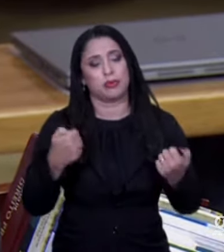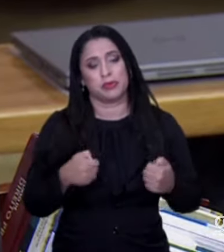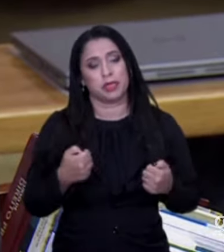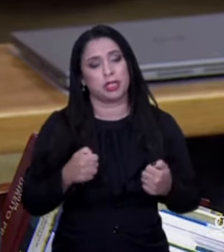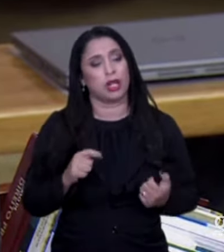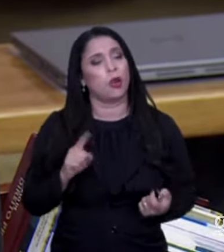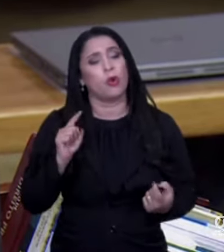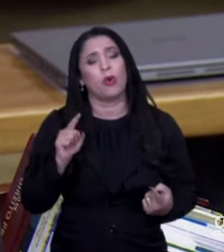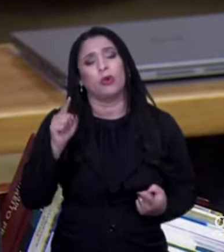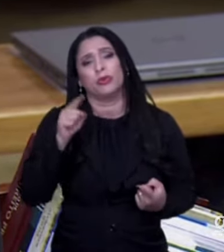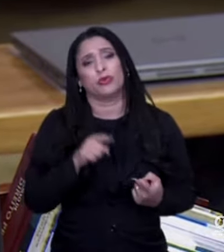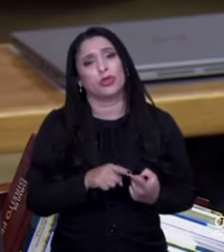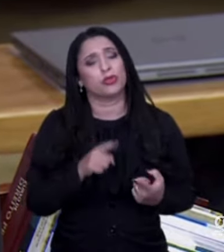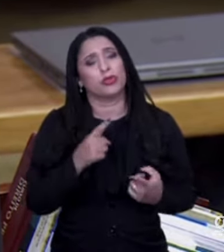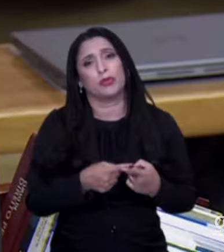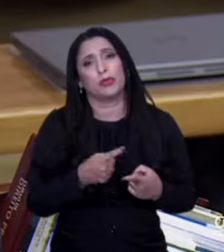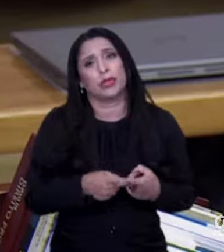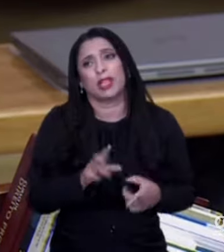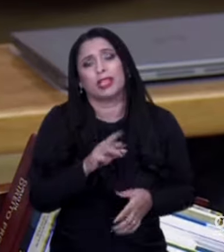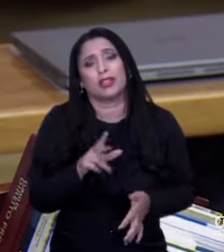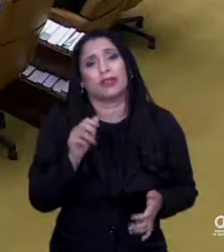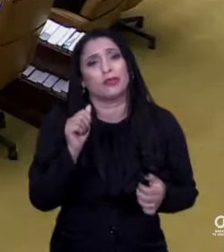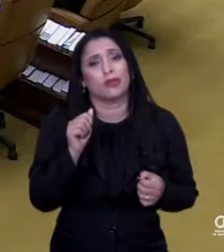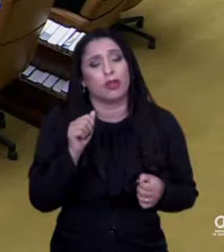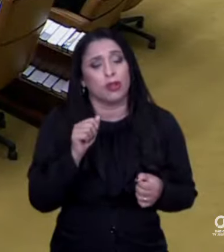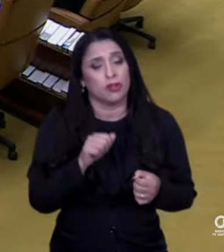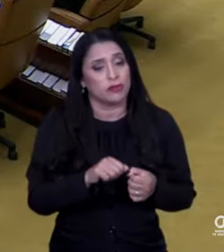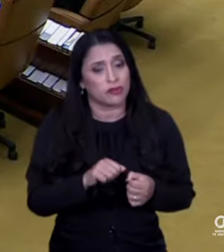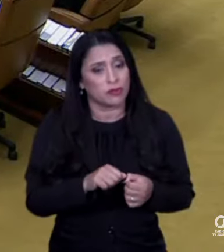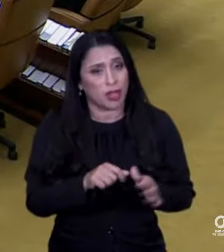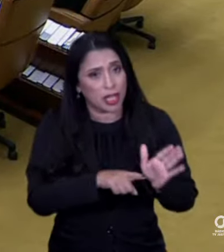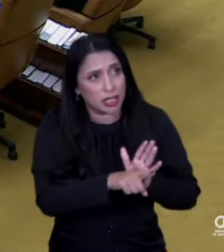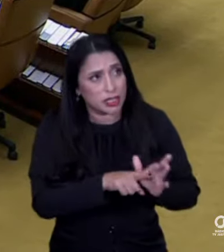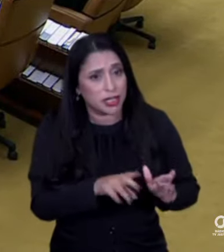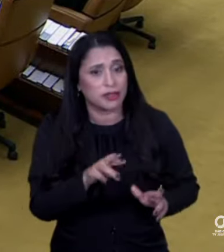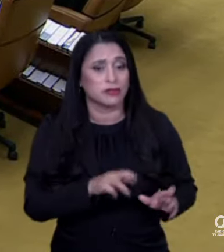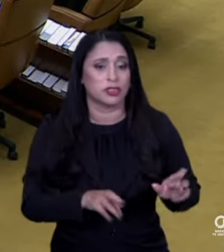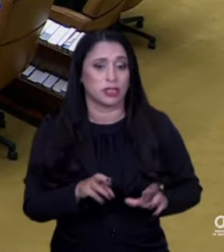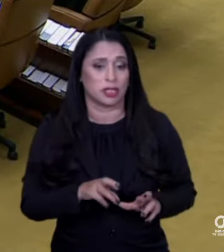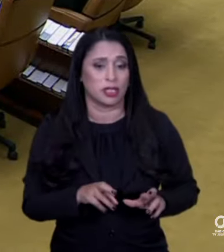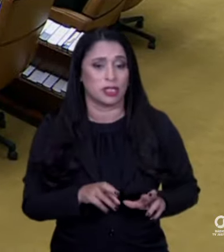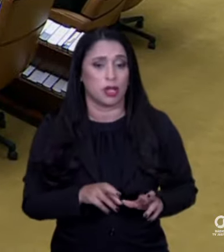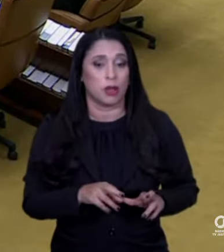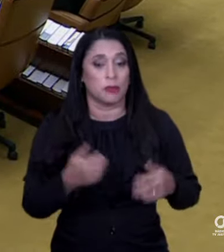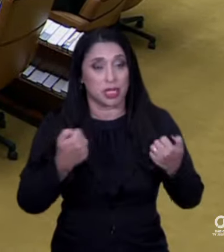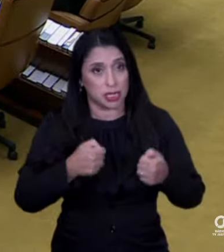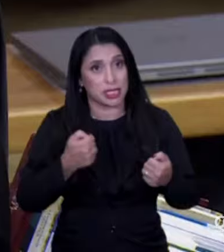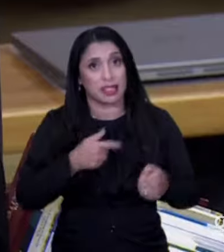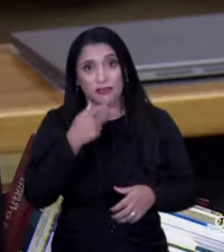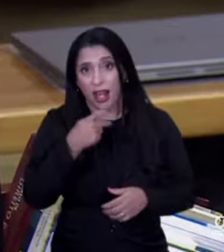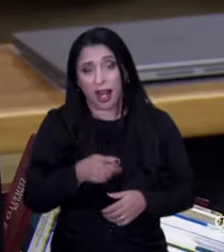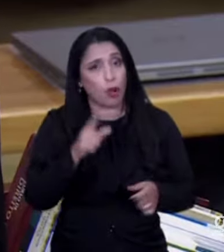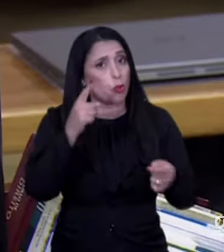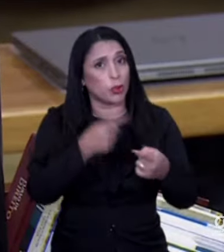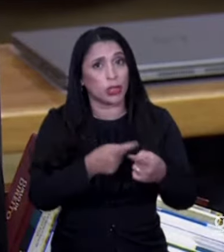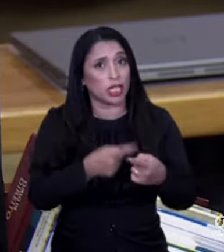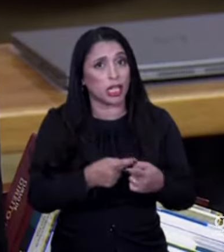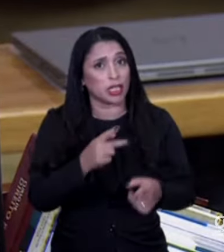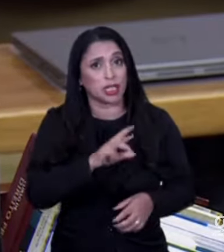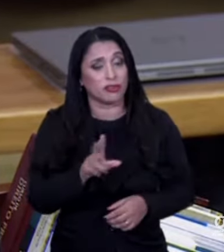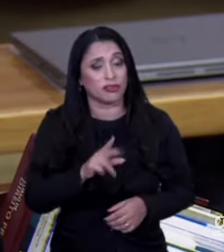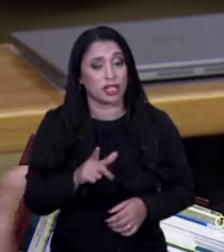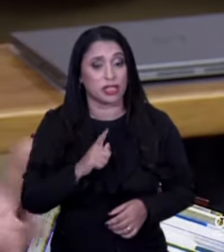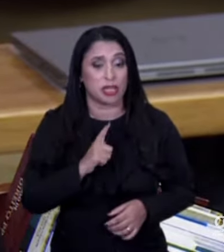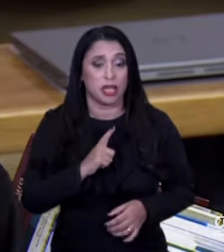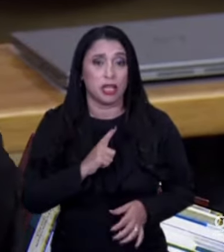por que, que não instaurou. Mas por que, que não instaurou no assalto a banco? Porque, inclusive, tem